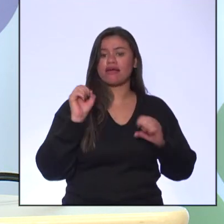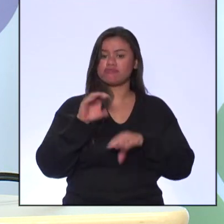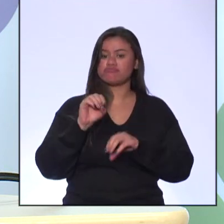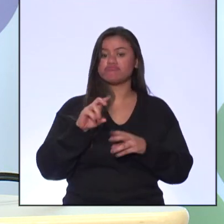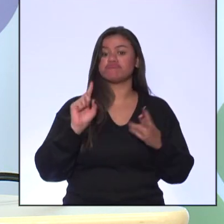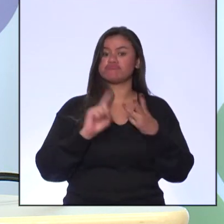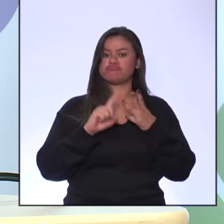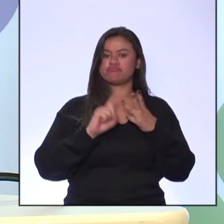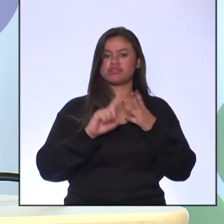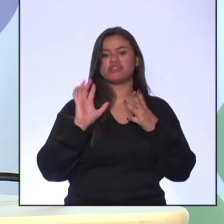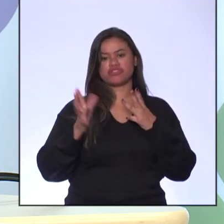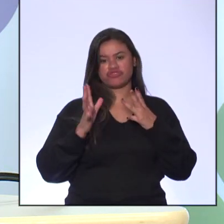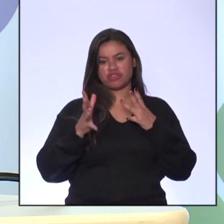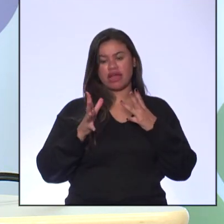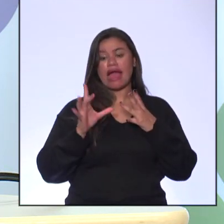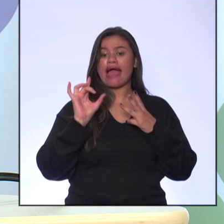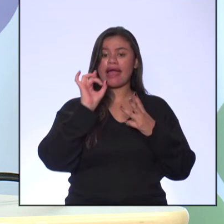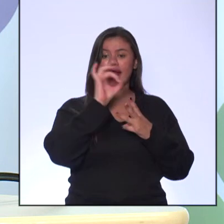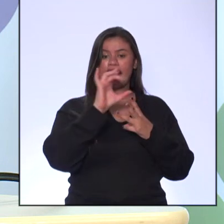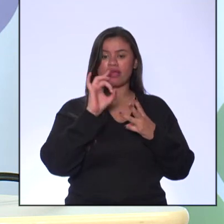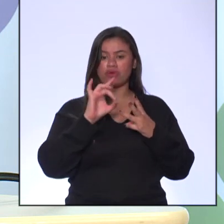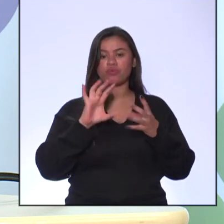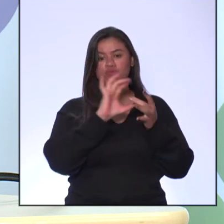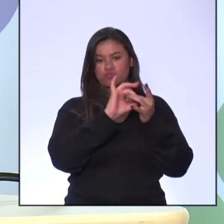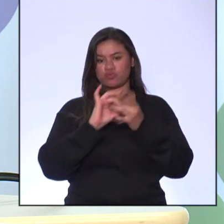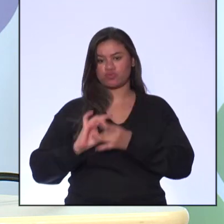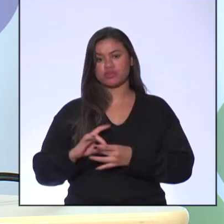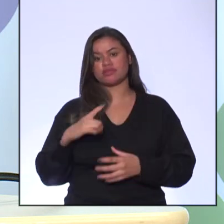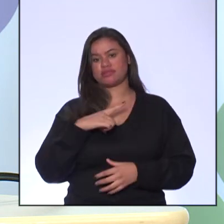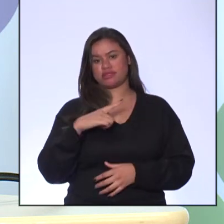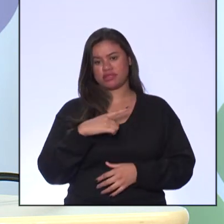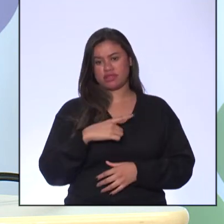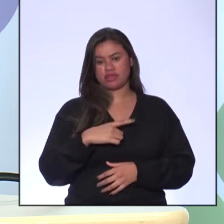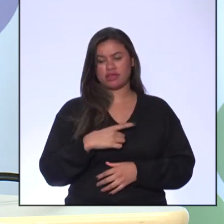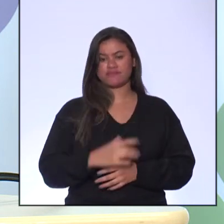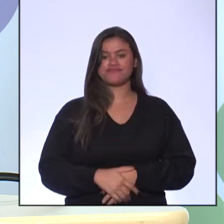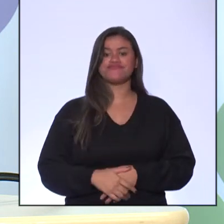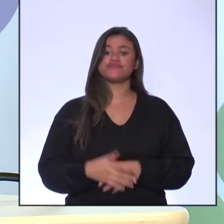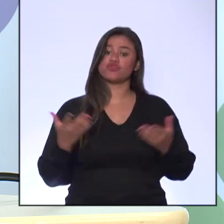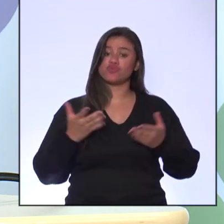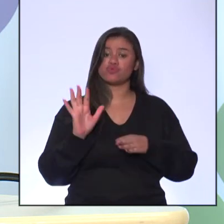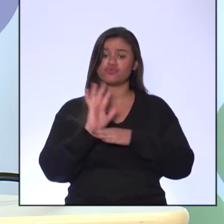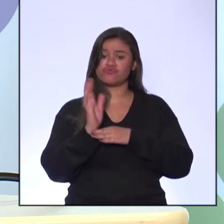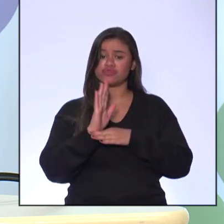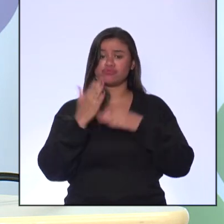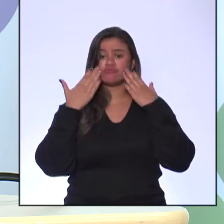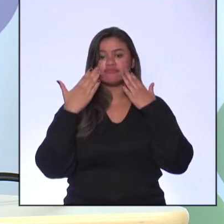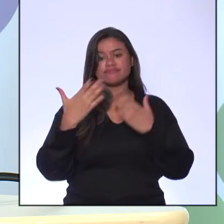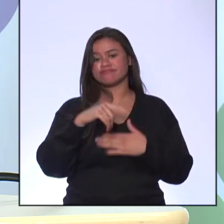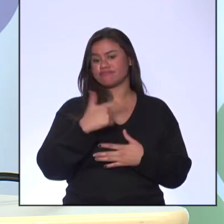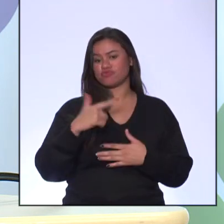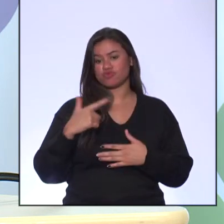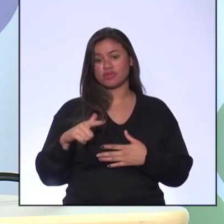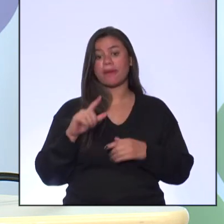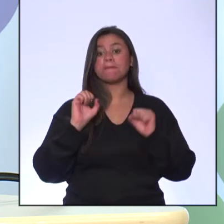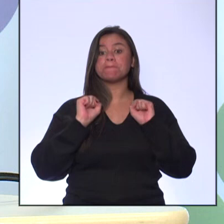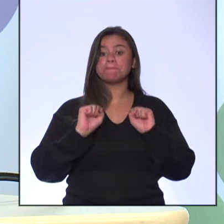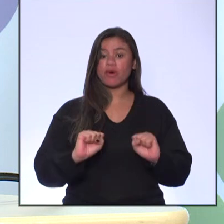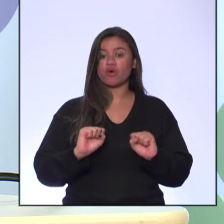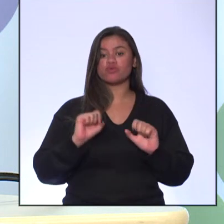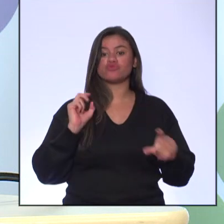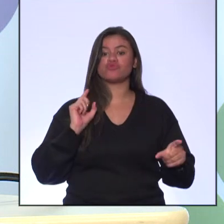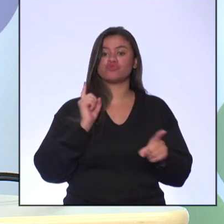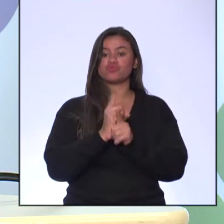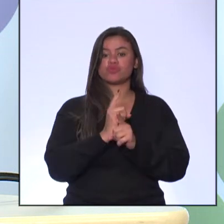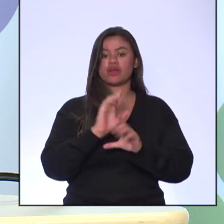todas as aulas têm, obviamente, uma conexão entre elas, tá bom? Pessoal, a gente não vai exibir o vídeo. Vocês podem encontrar esse vídeo no